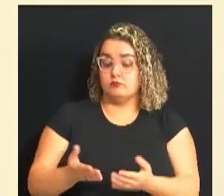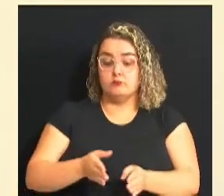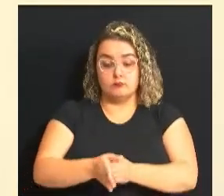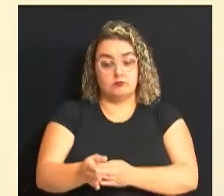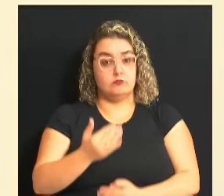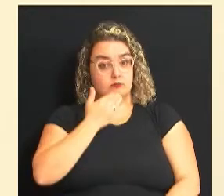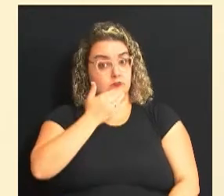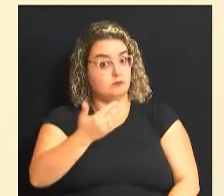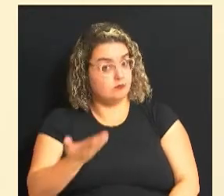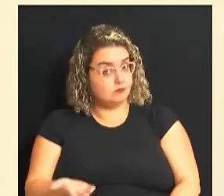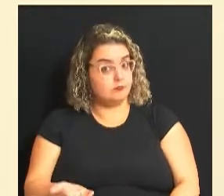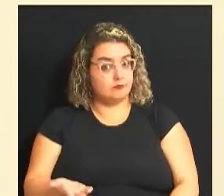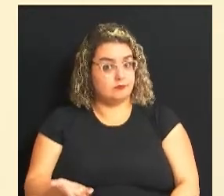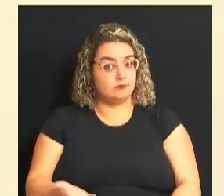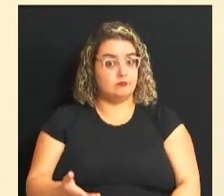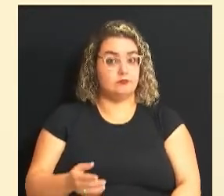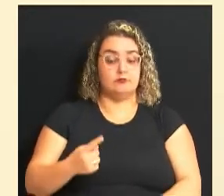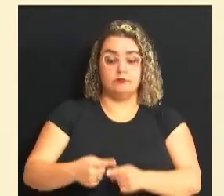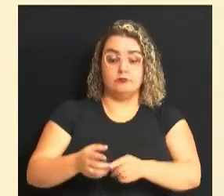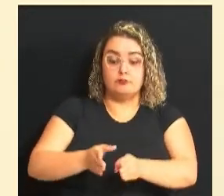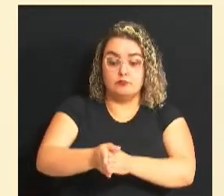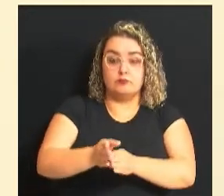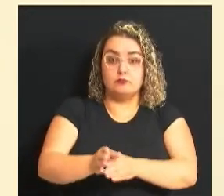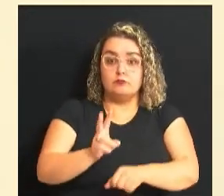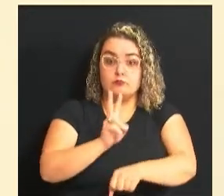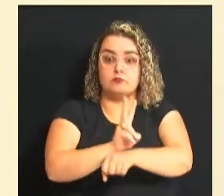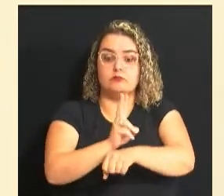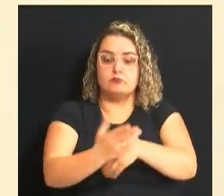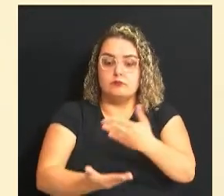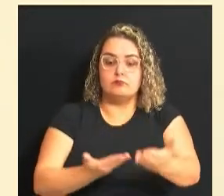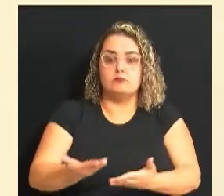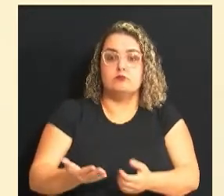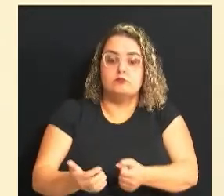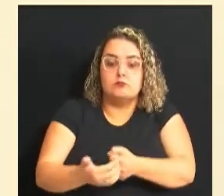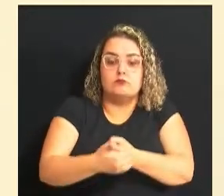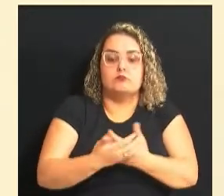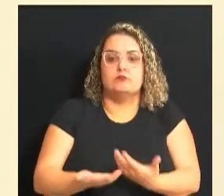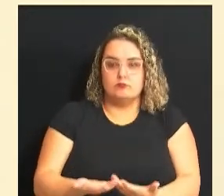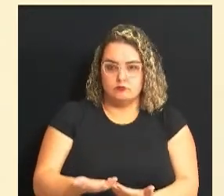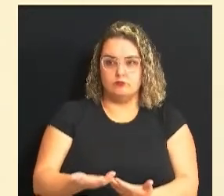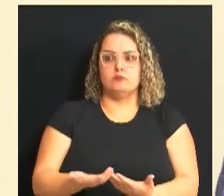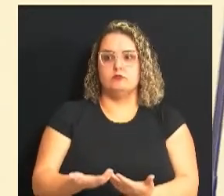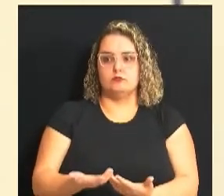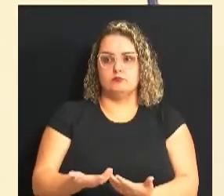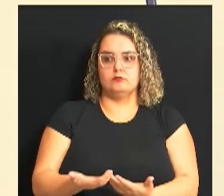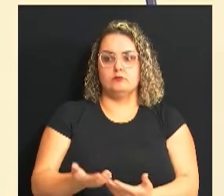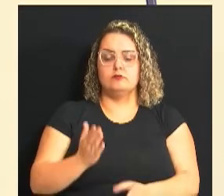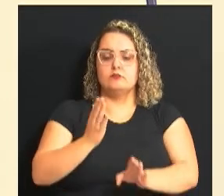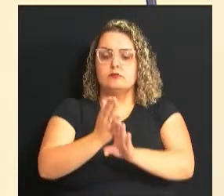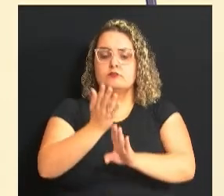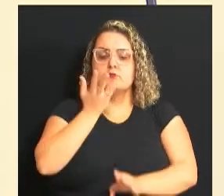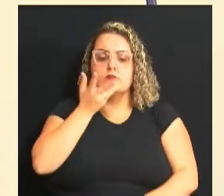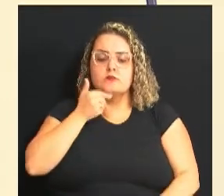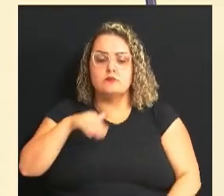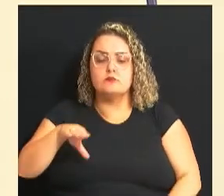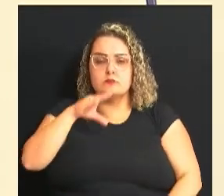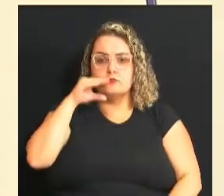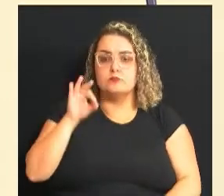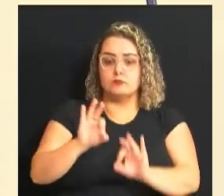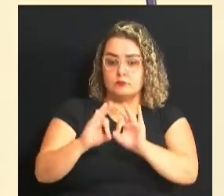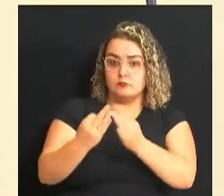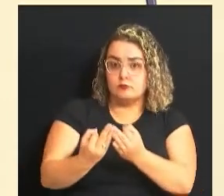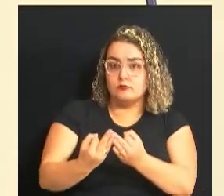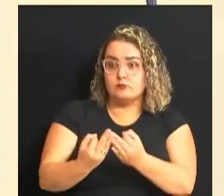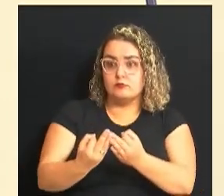porque o conselho, ele zela, a função principal é zelar e resguardar. Então, ele encontra uma criança, adolescente, uma família que esteja em violação